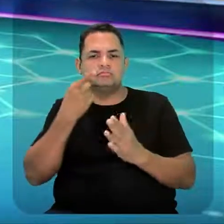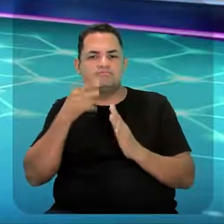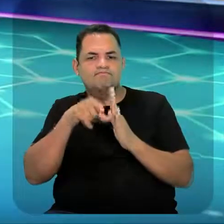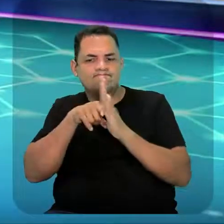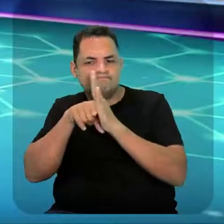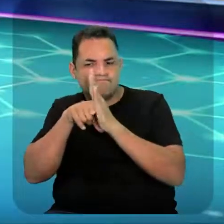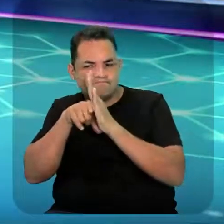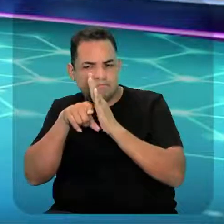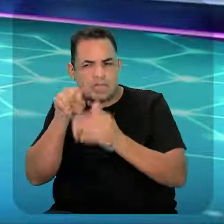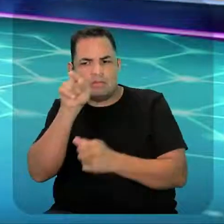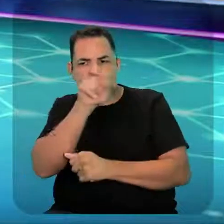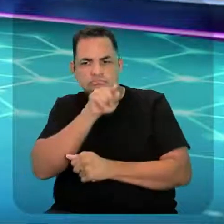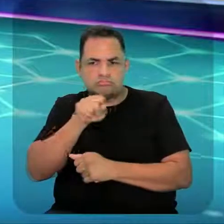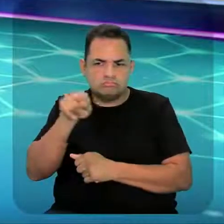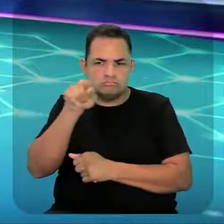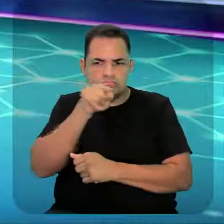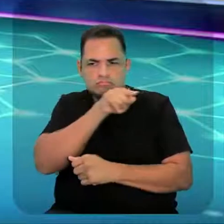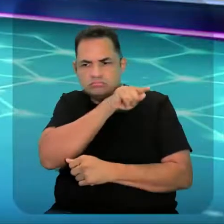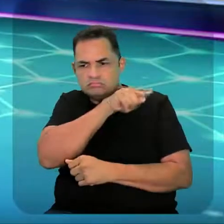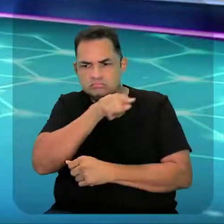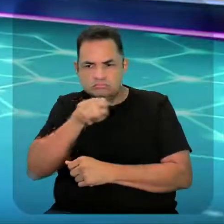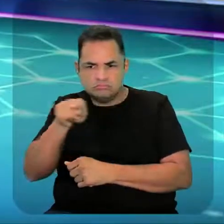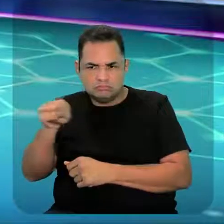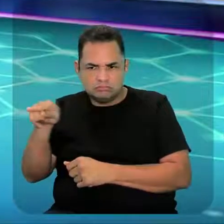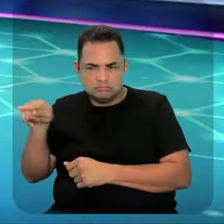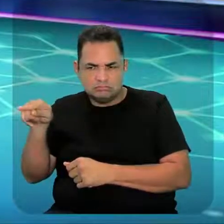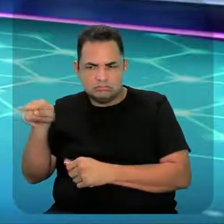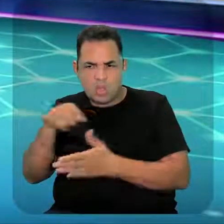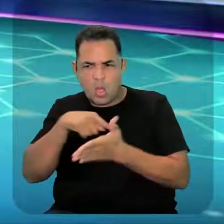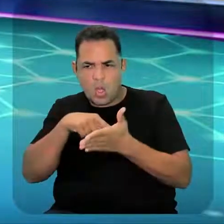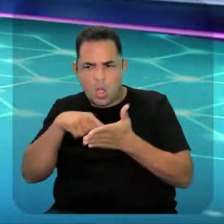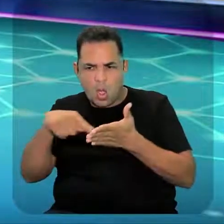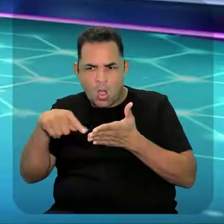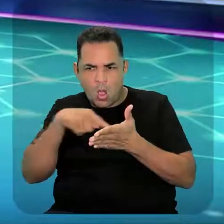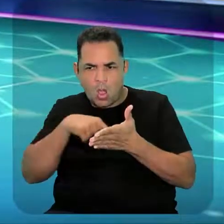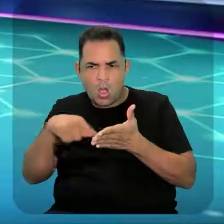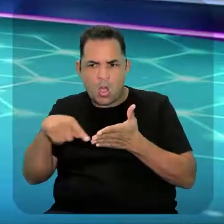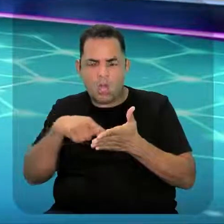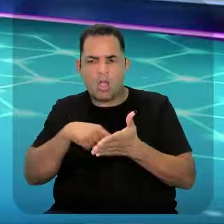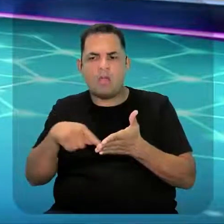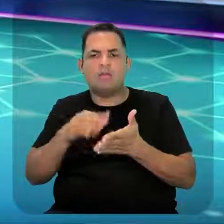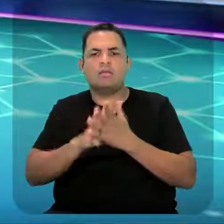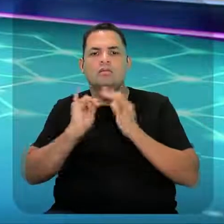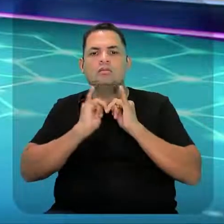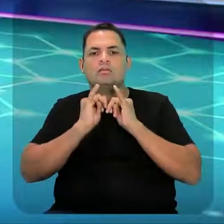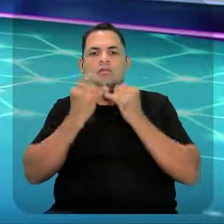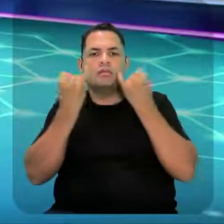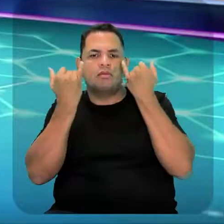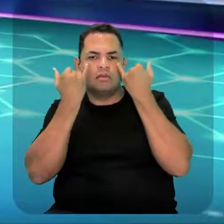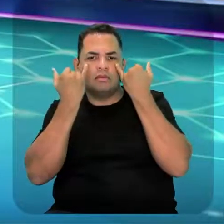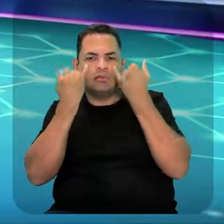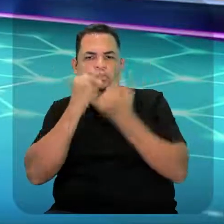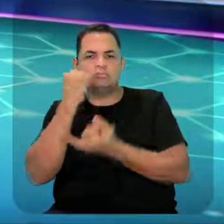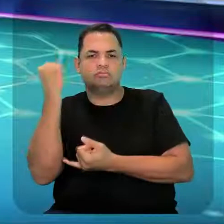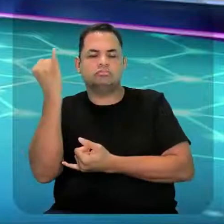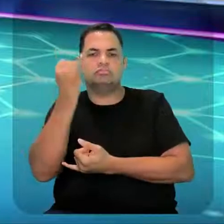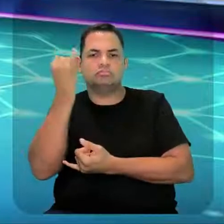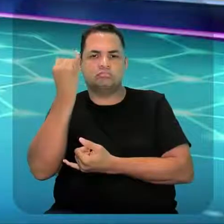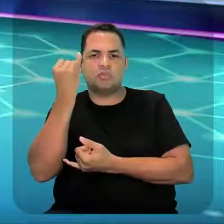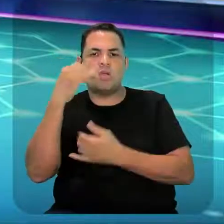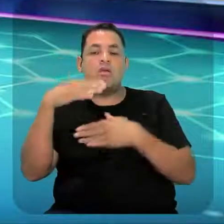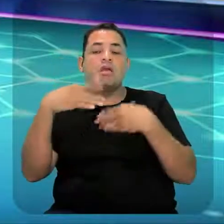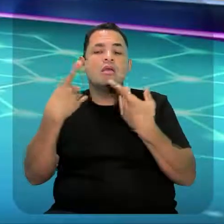analise, circule, sublinhe lá todas as informações importantes e veja qual a